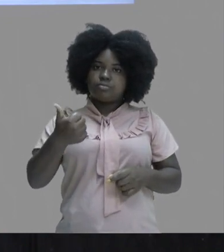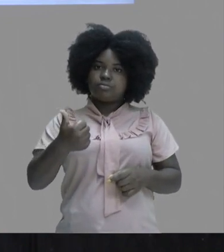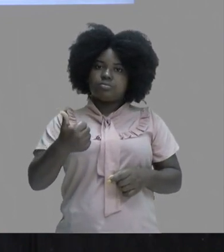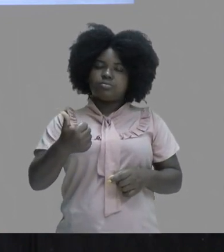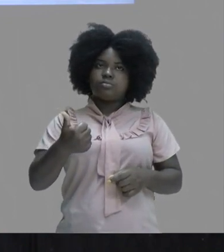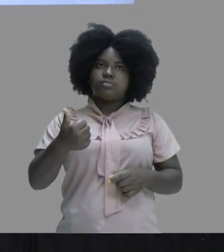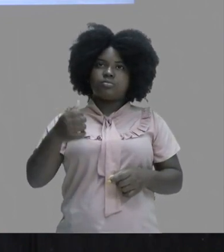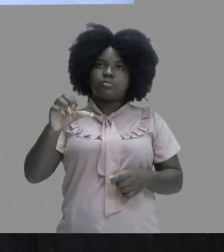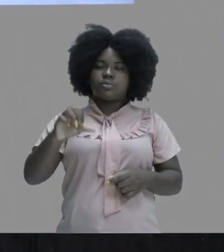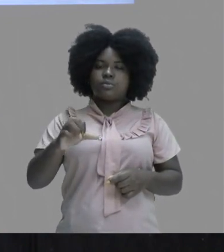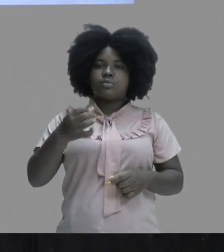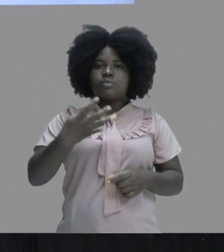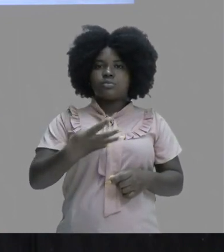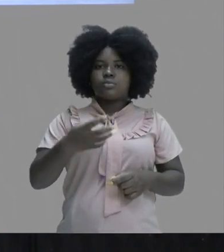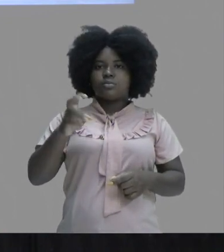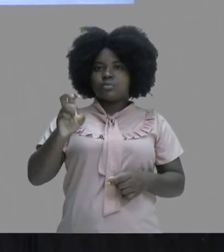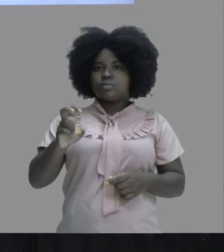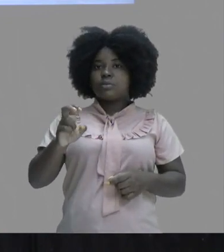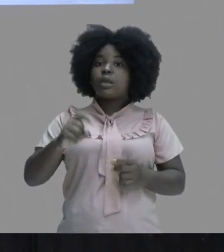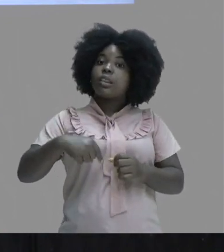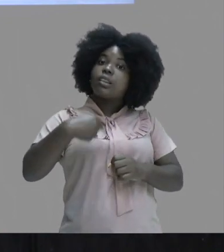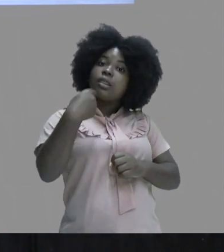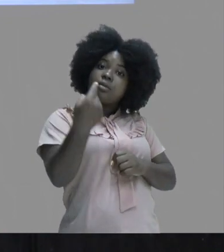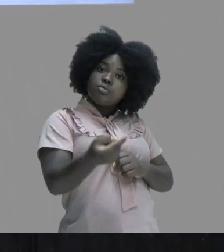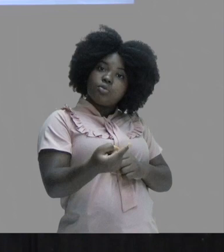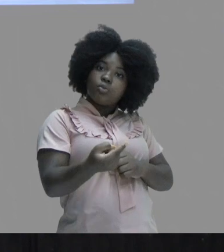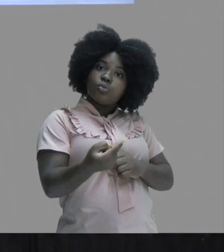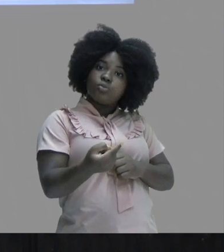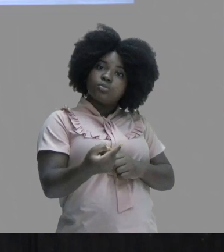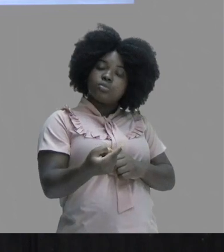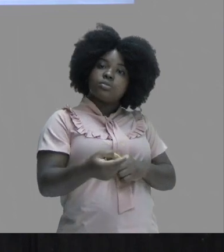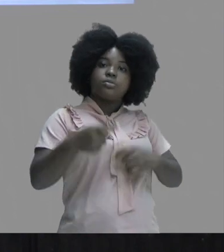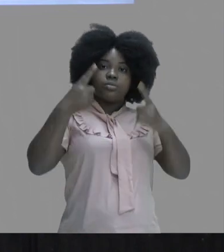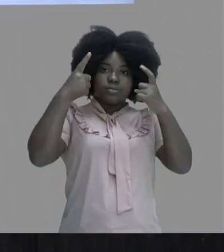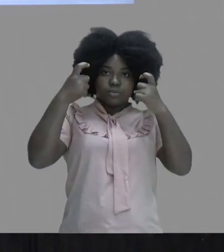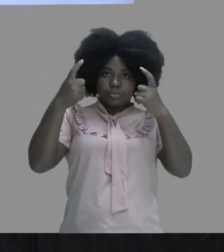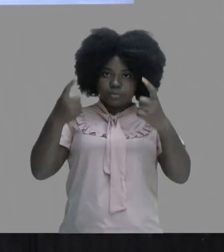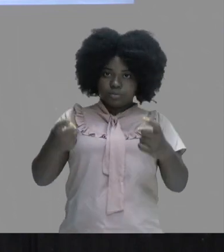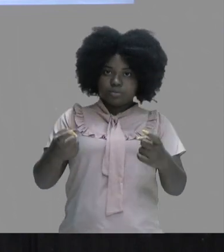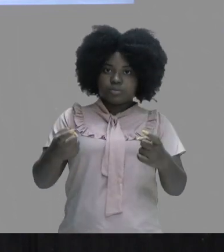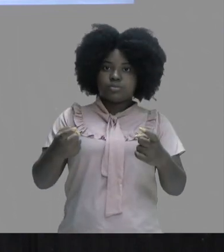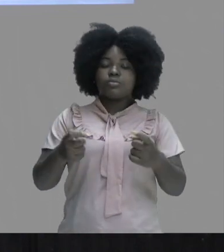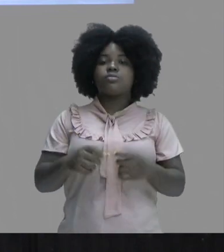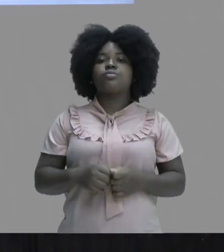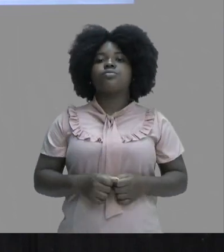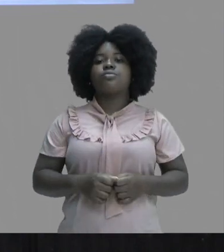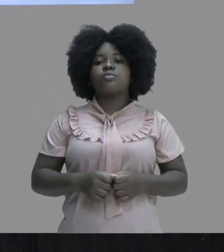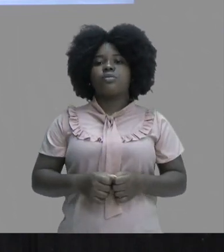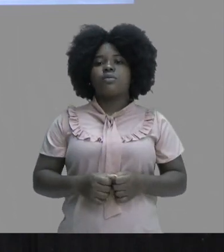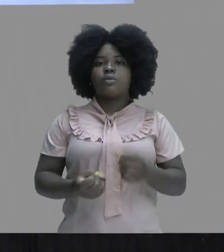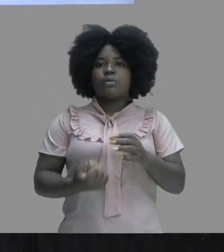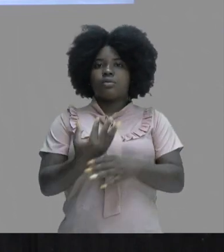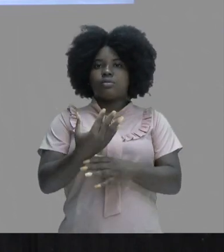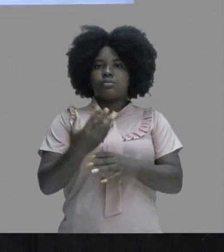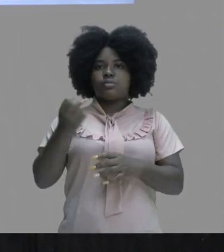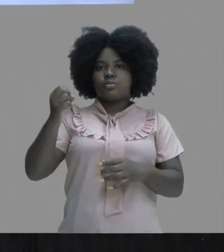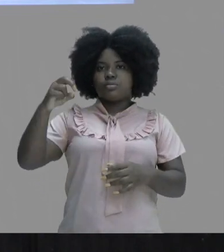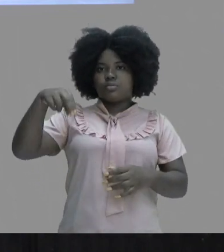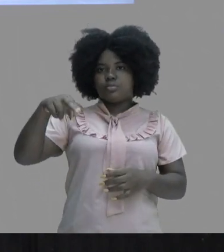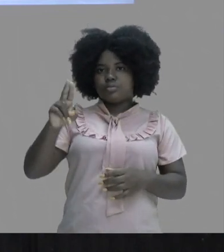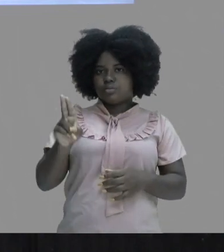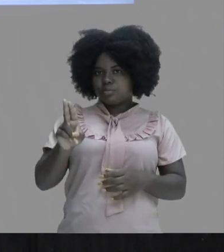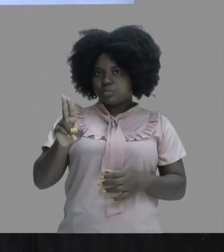1945. Depois da guerra, foi criada a ONU, a Organização das Nações